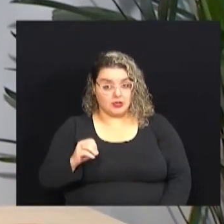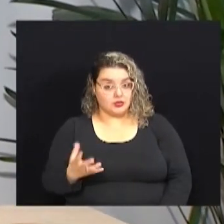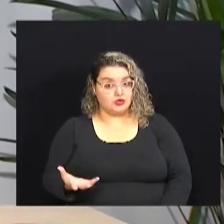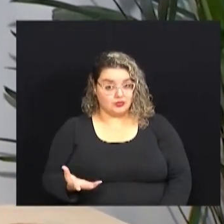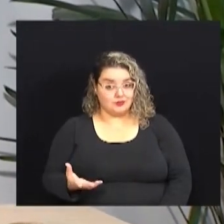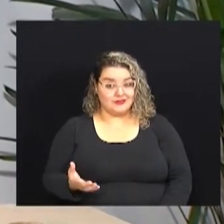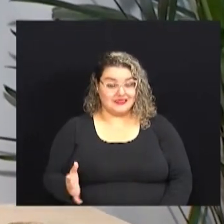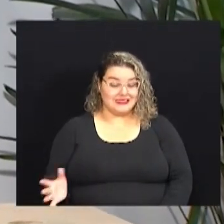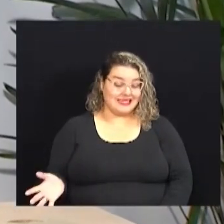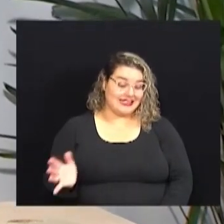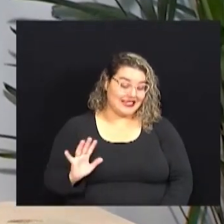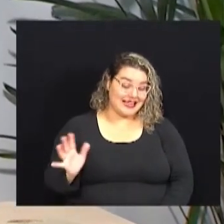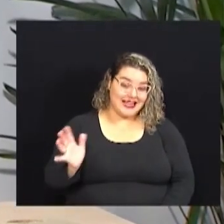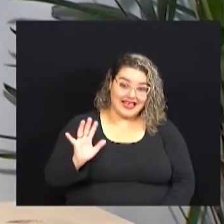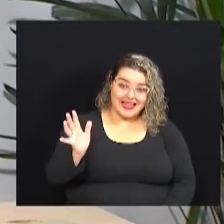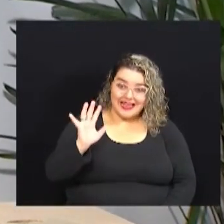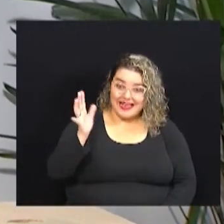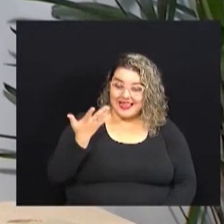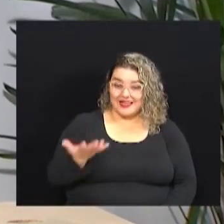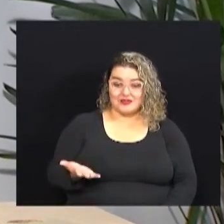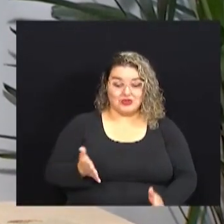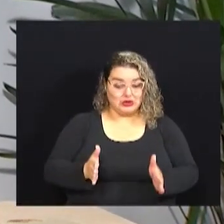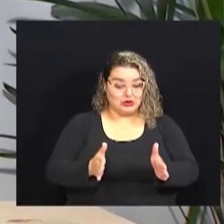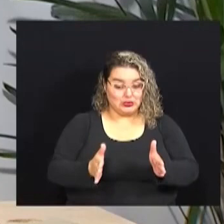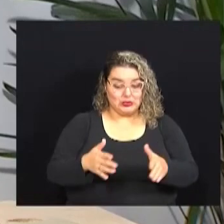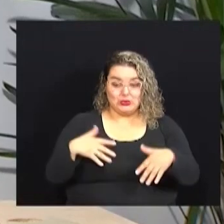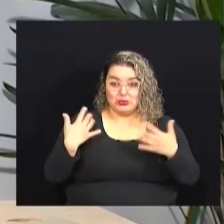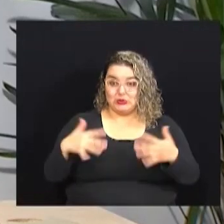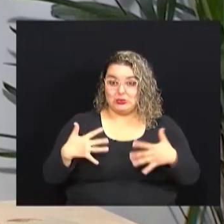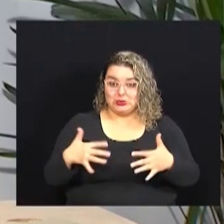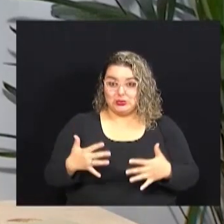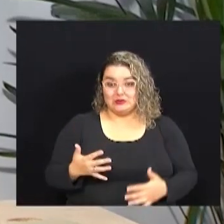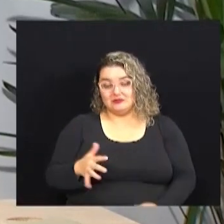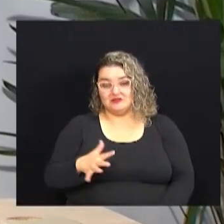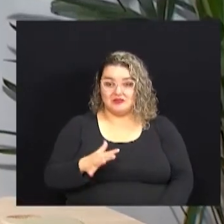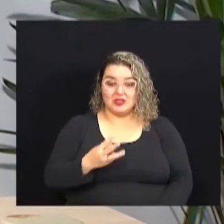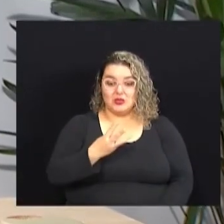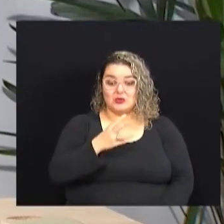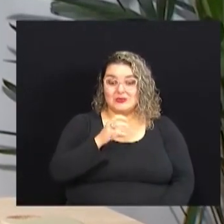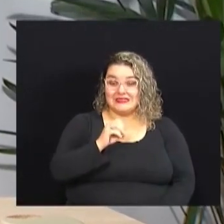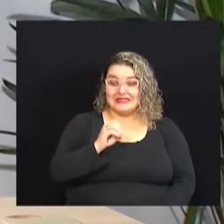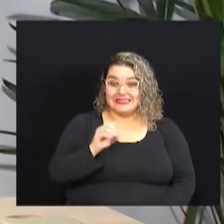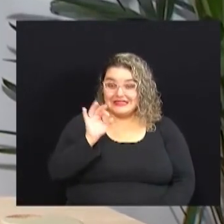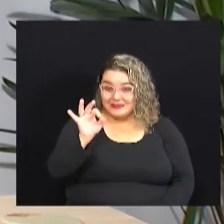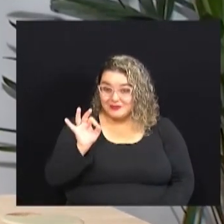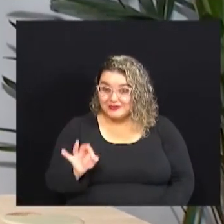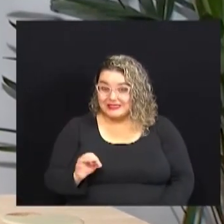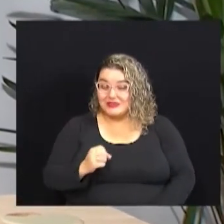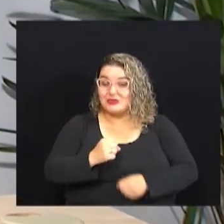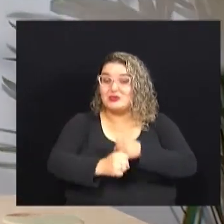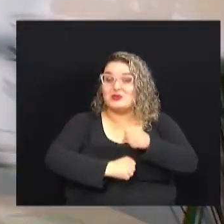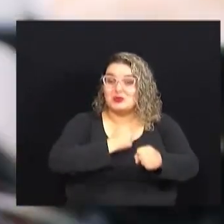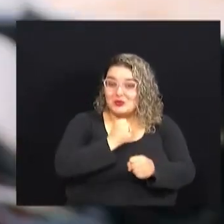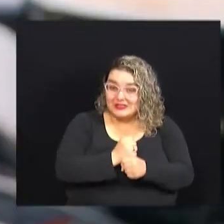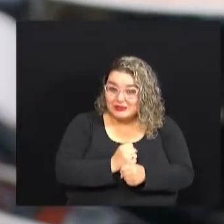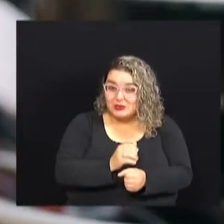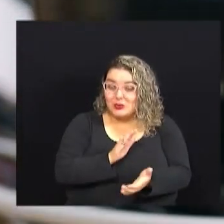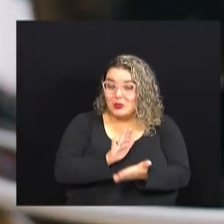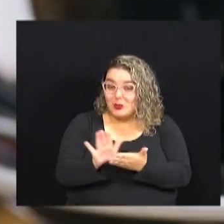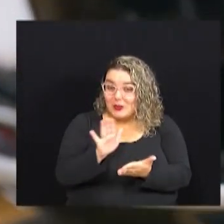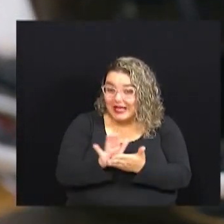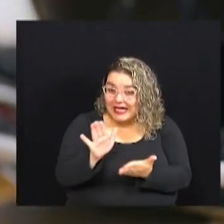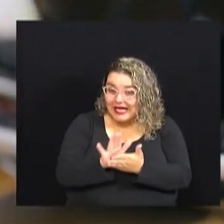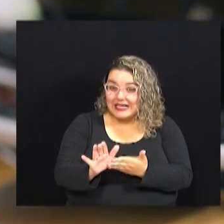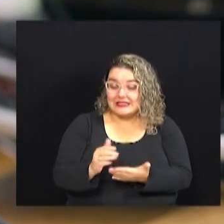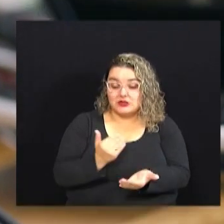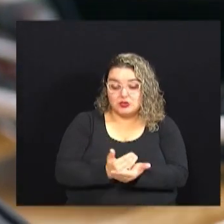tem um custo muito alto, né? Média aí de por baixo, uns 300% ao ano, o custo desse